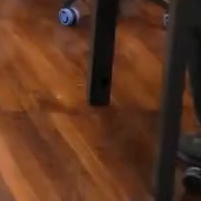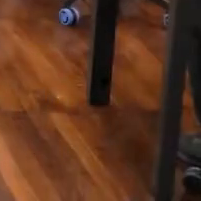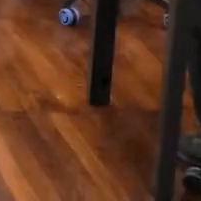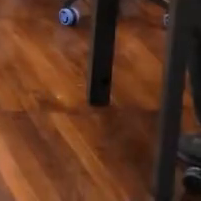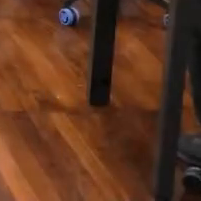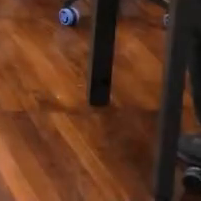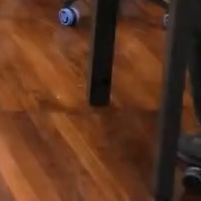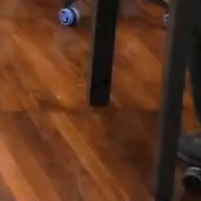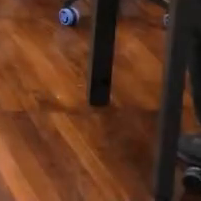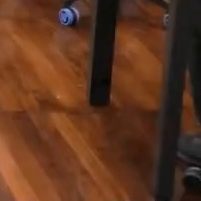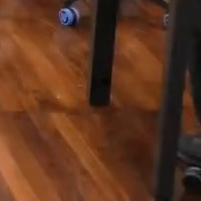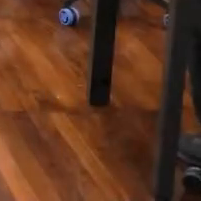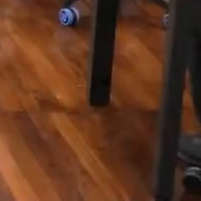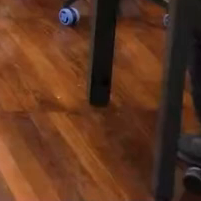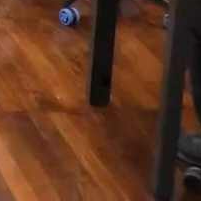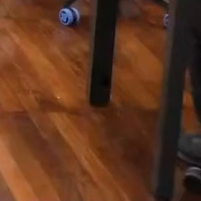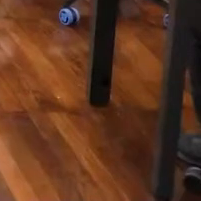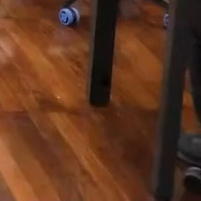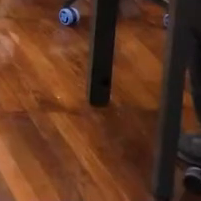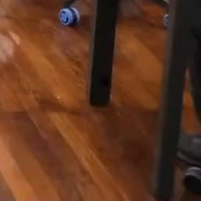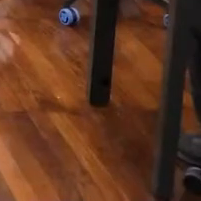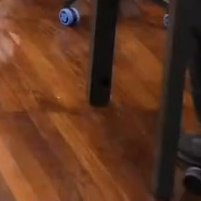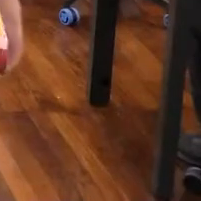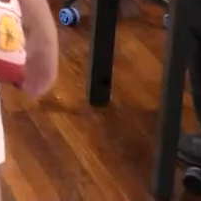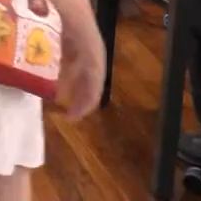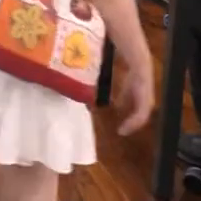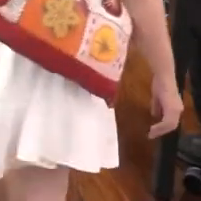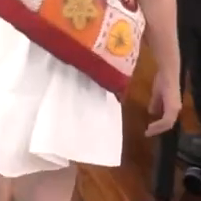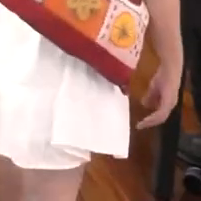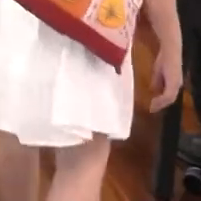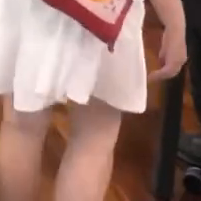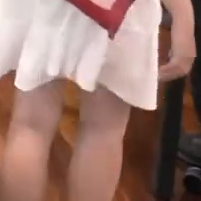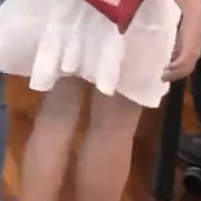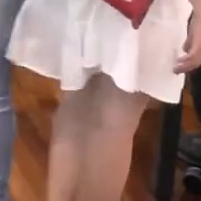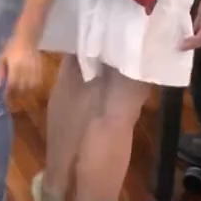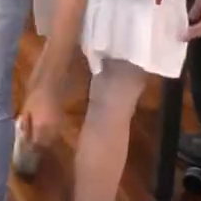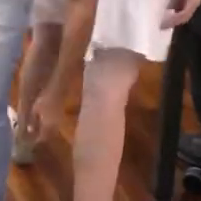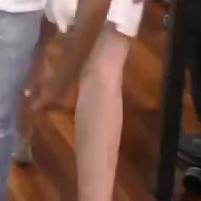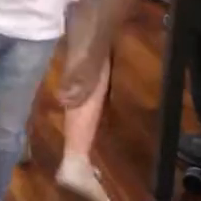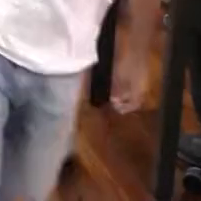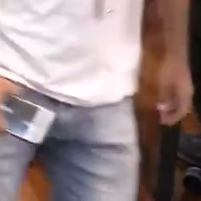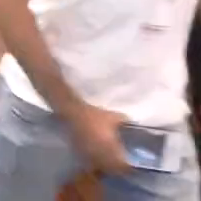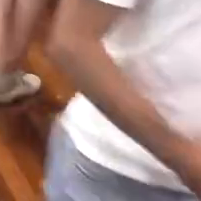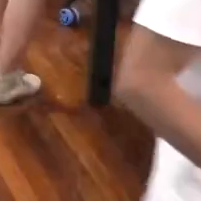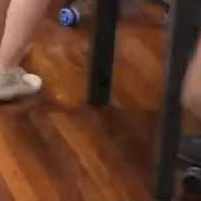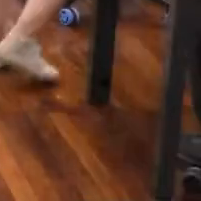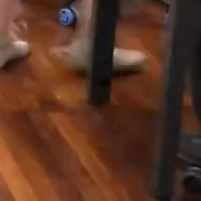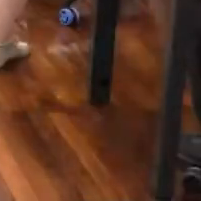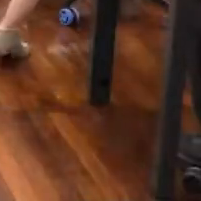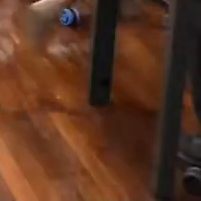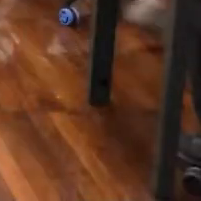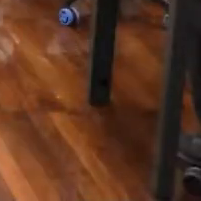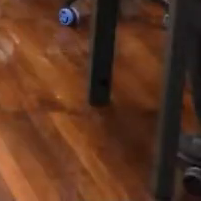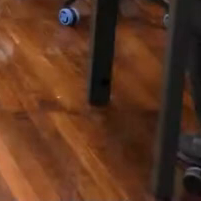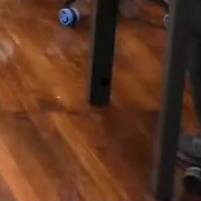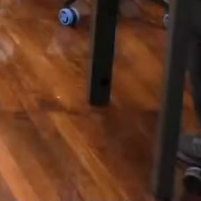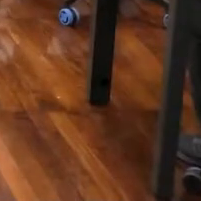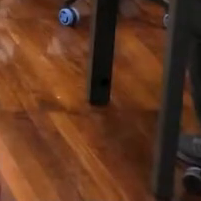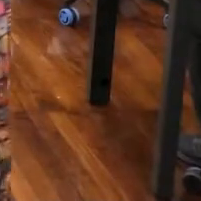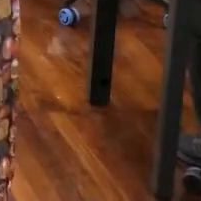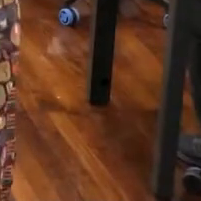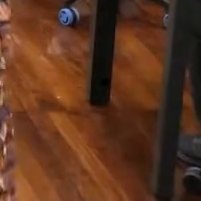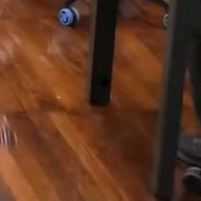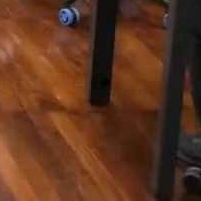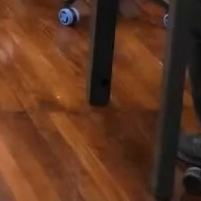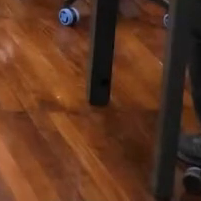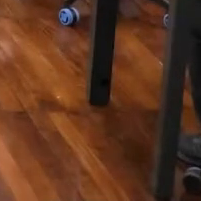é bem que eu só vamos abrir essa audiência pública eu abrir essa audiência pública saudando a